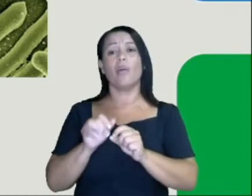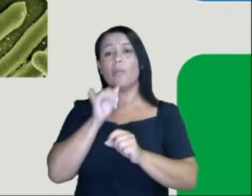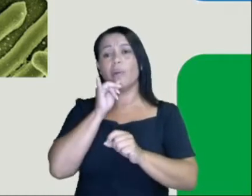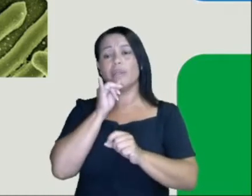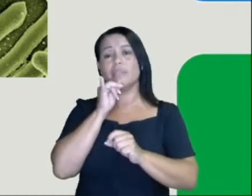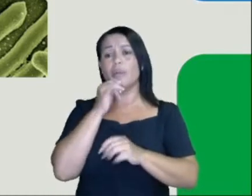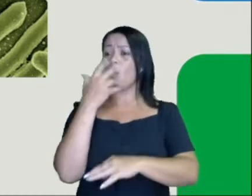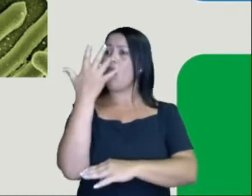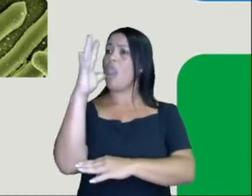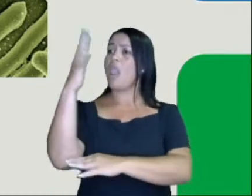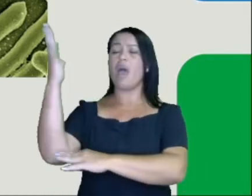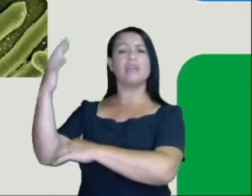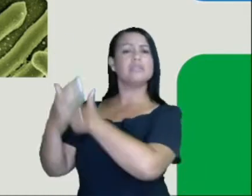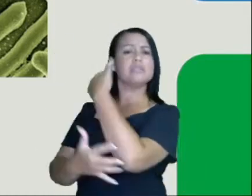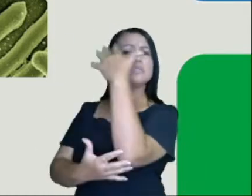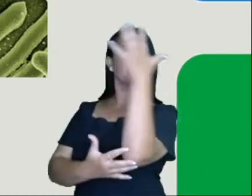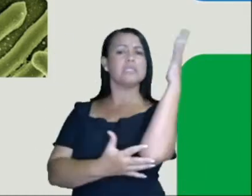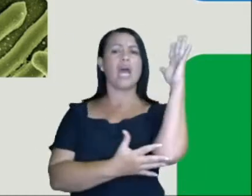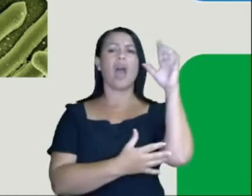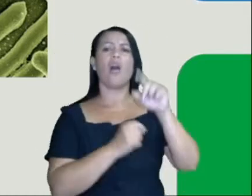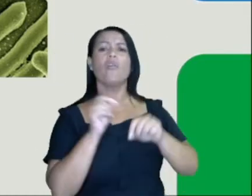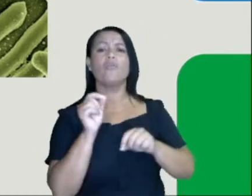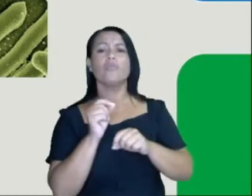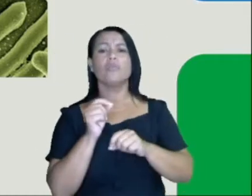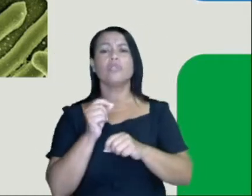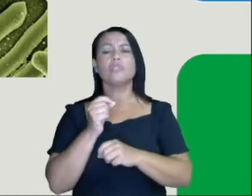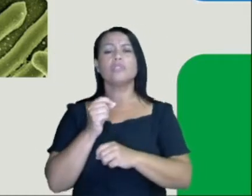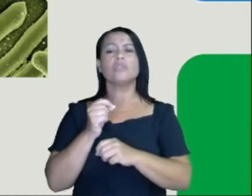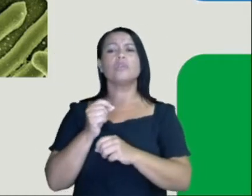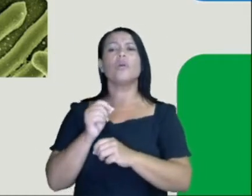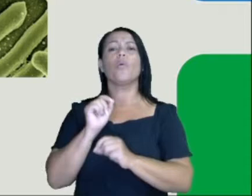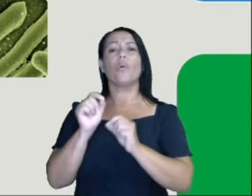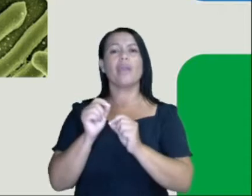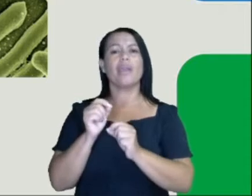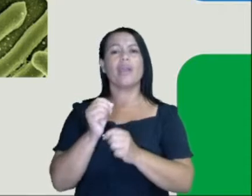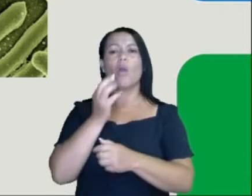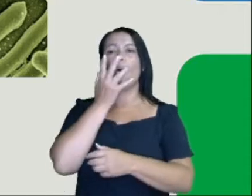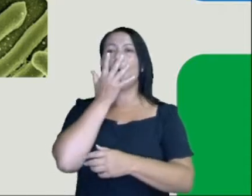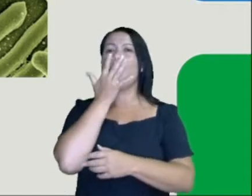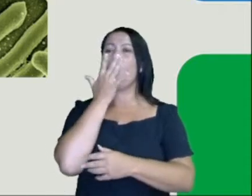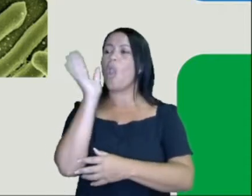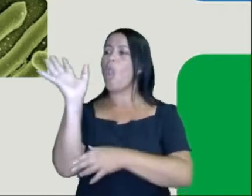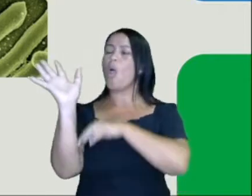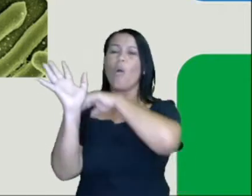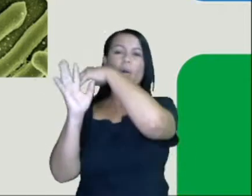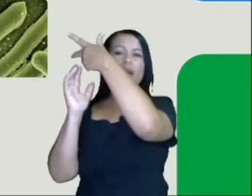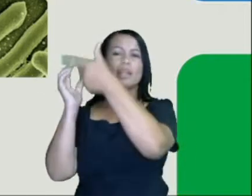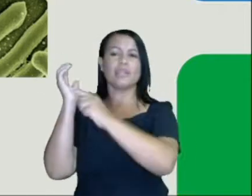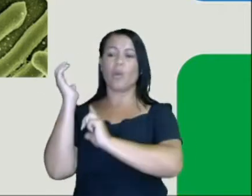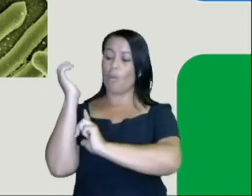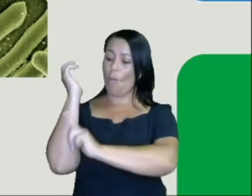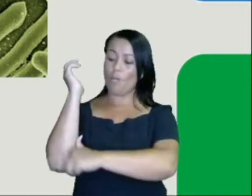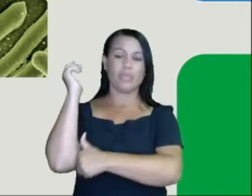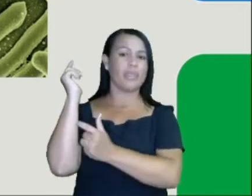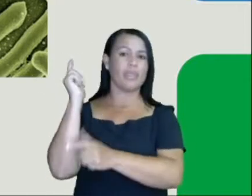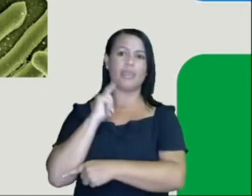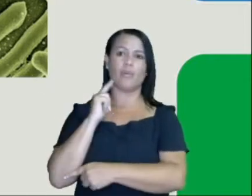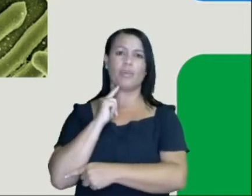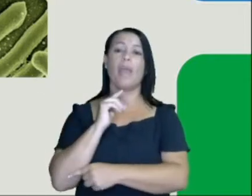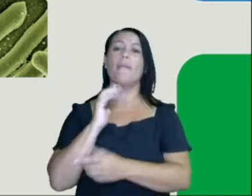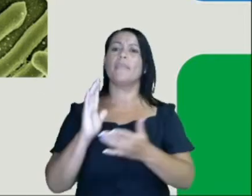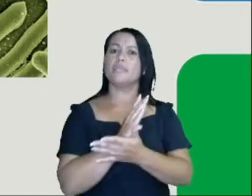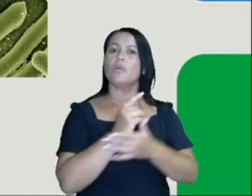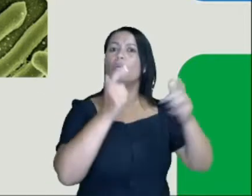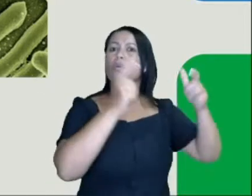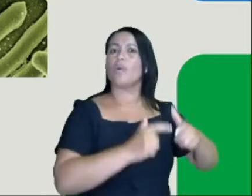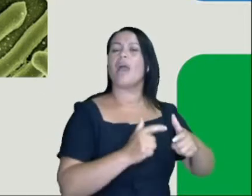As árvores de locais com ar poluído não possuem um líquen em seu tronco, mas árvores de locais com